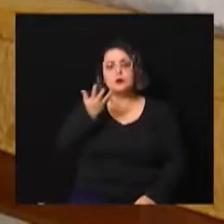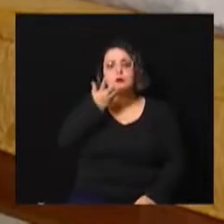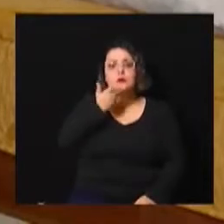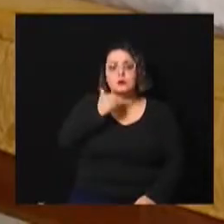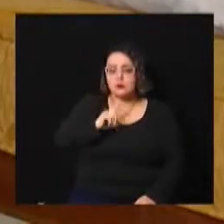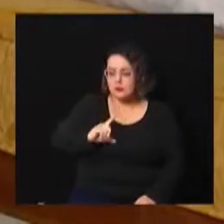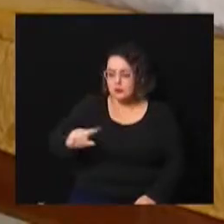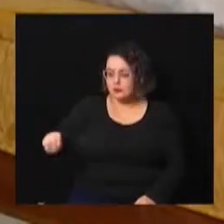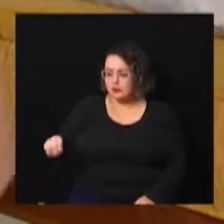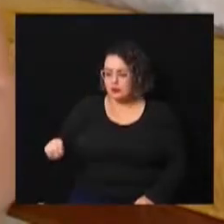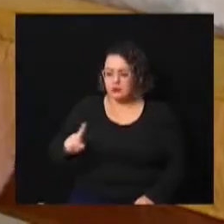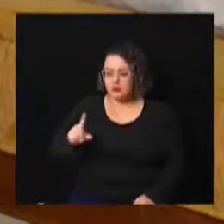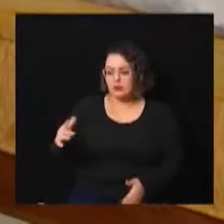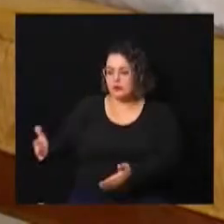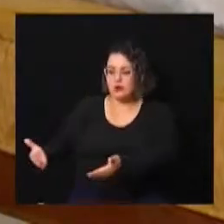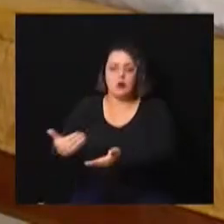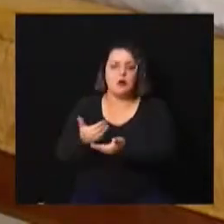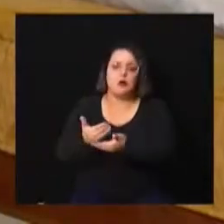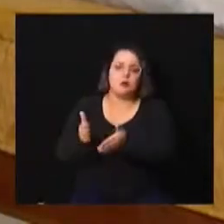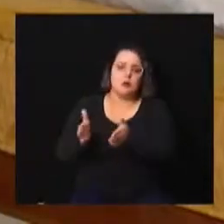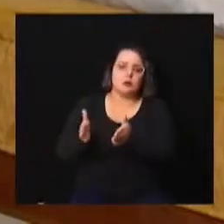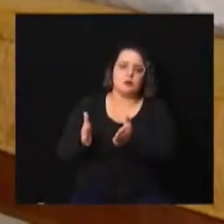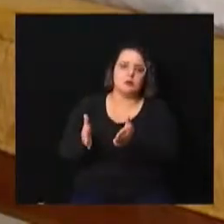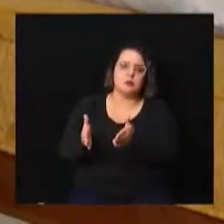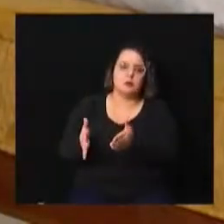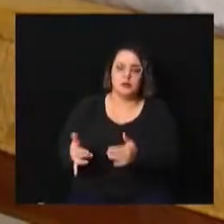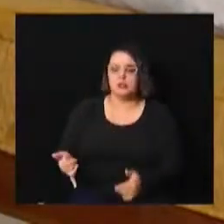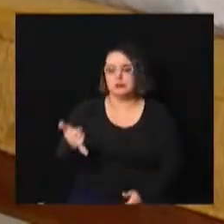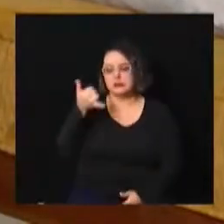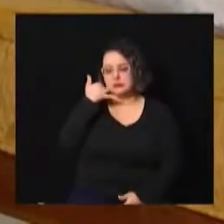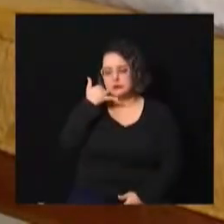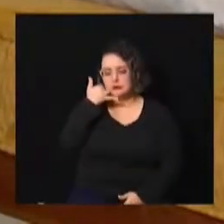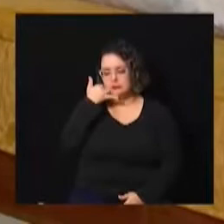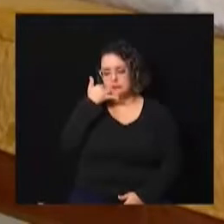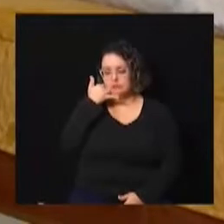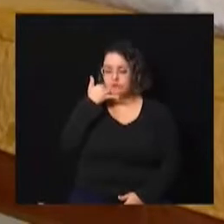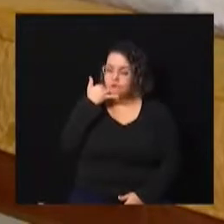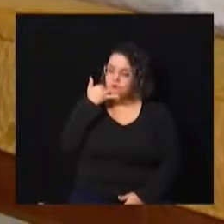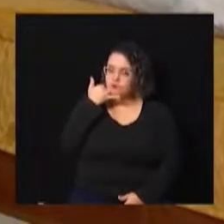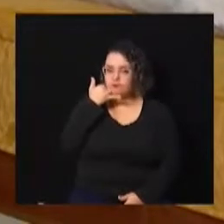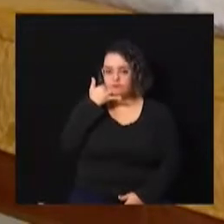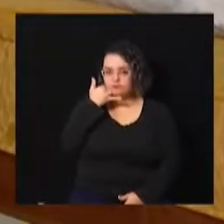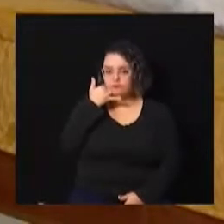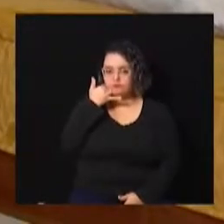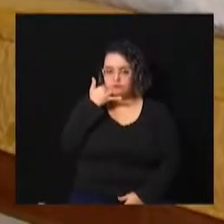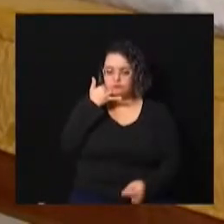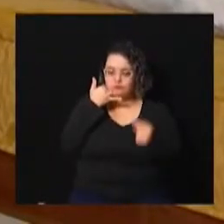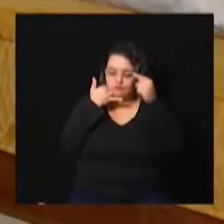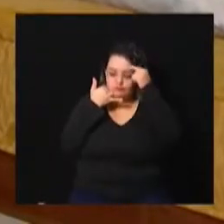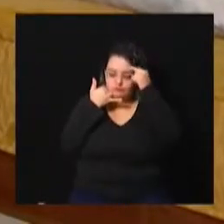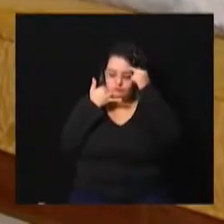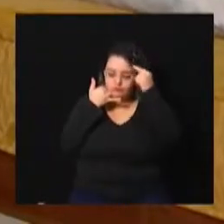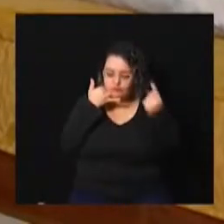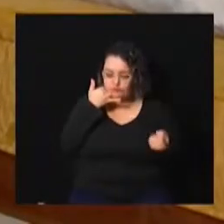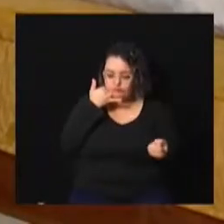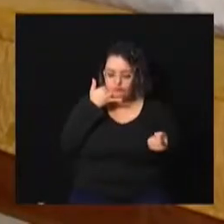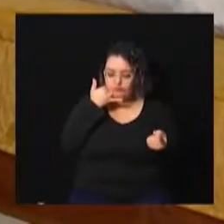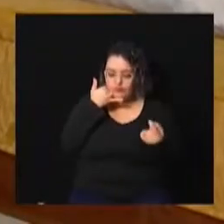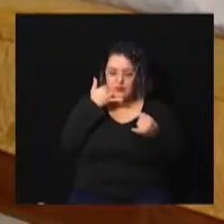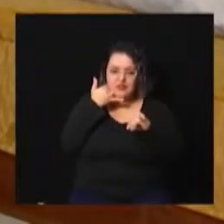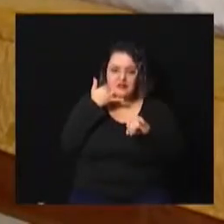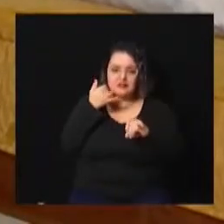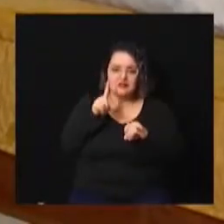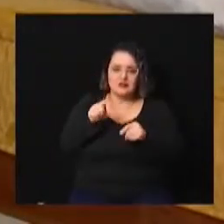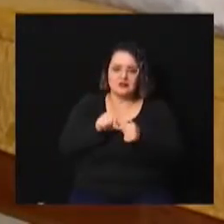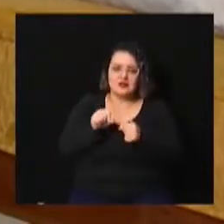eu falo, não vou mais acolher por um período. Mas aí você recebe uma ligação, aí você pensa, poxa vida, se você não fazer